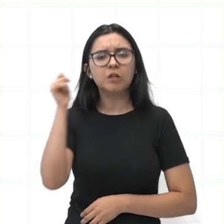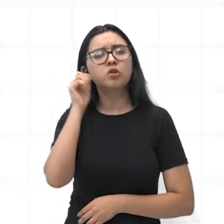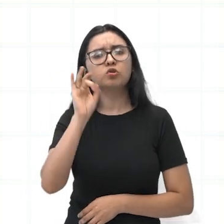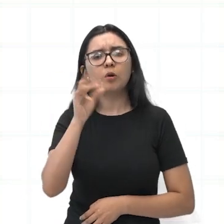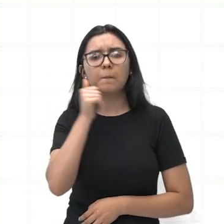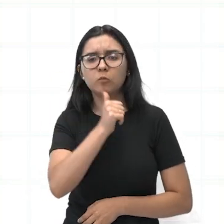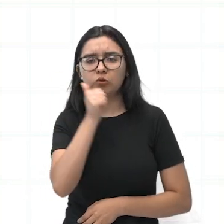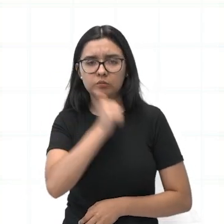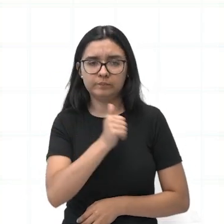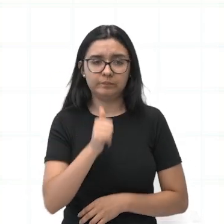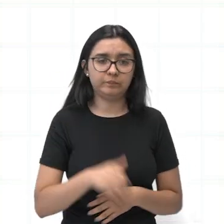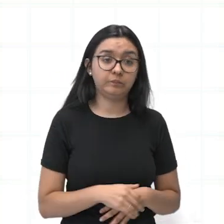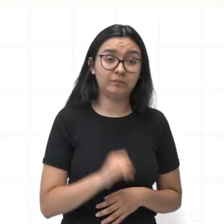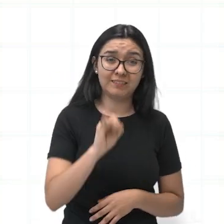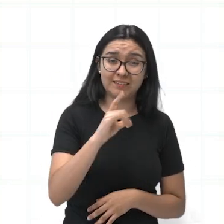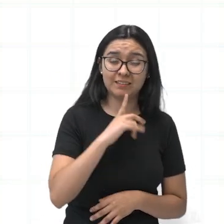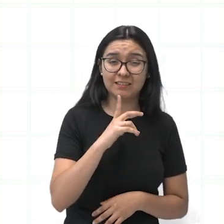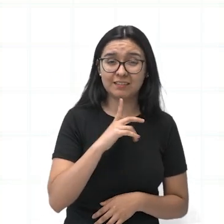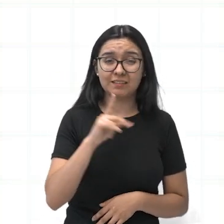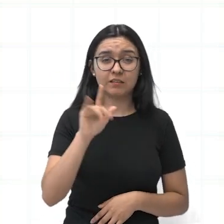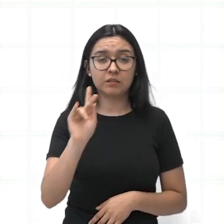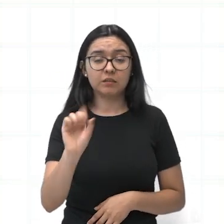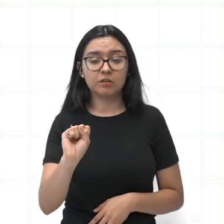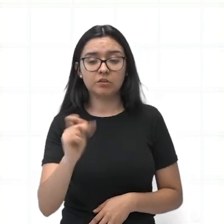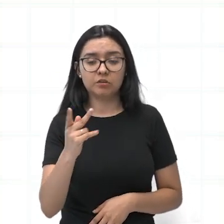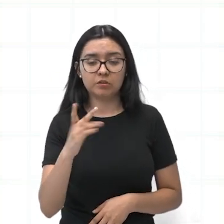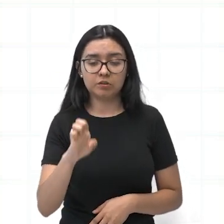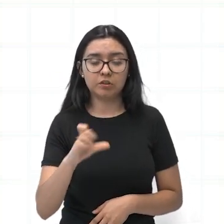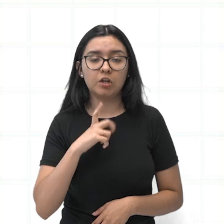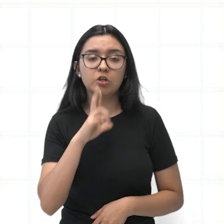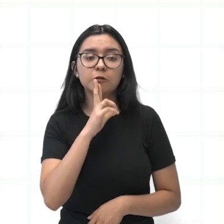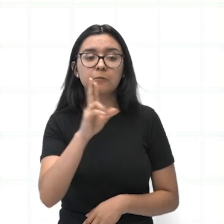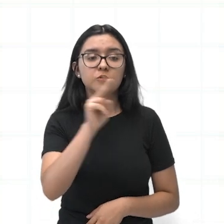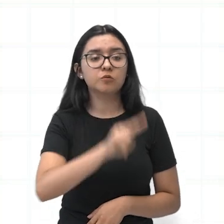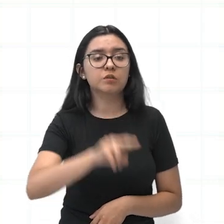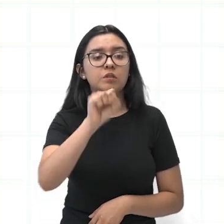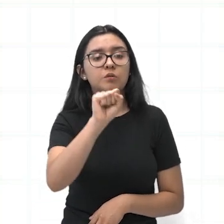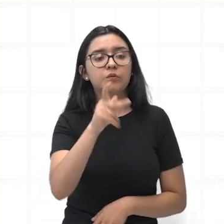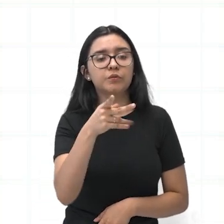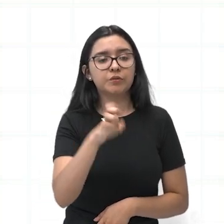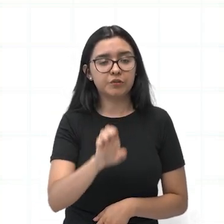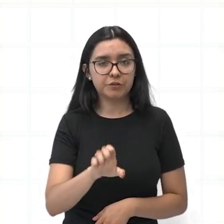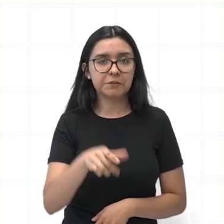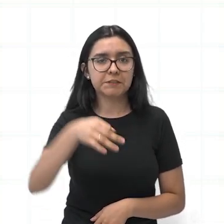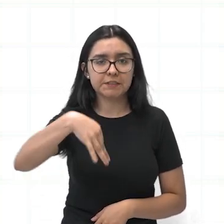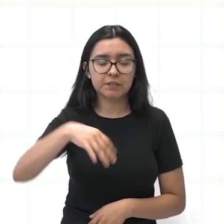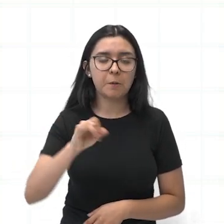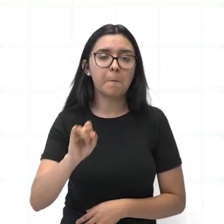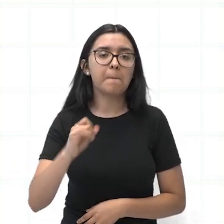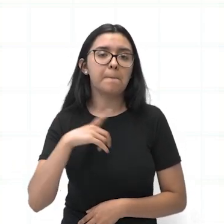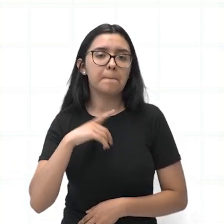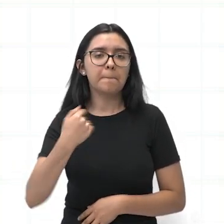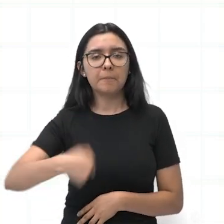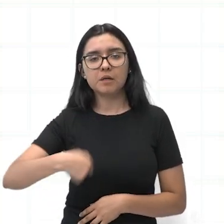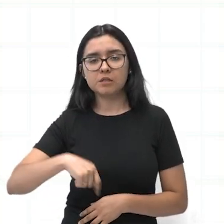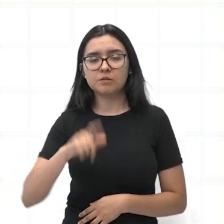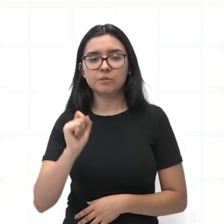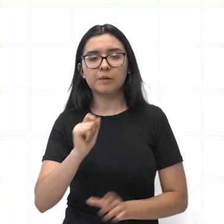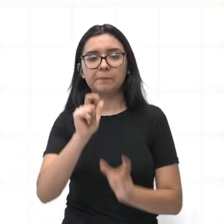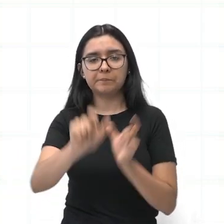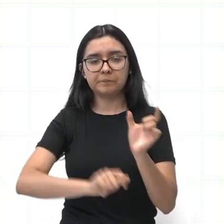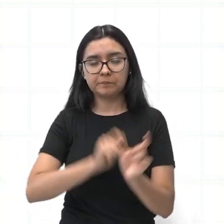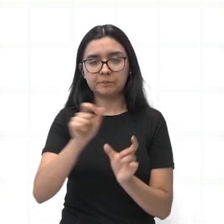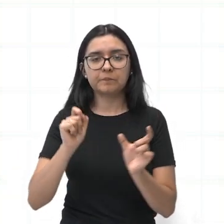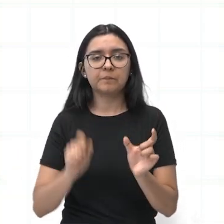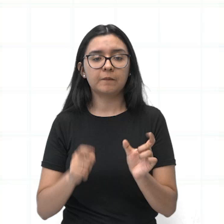responder como? Se eu tenho she, eu respondo com she. E eu preciso conjugar